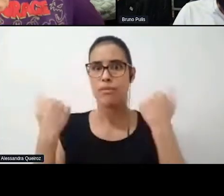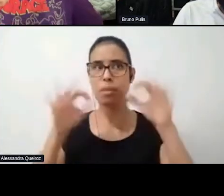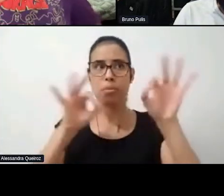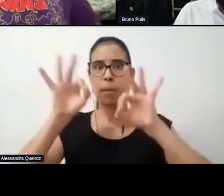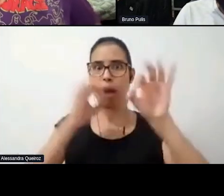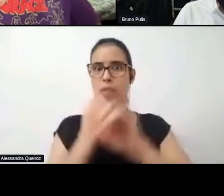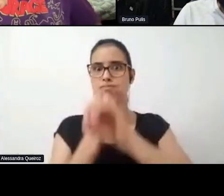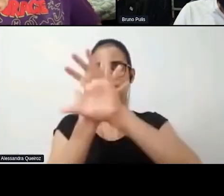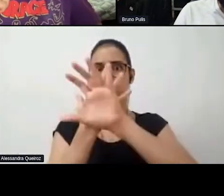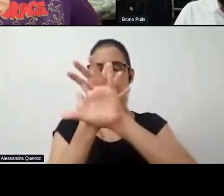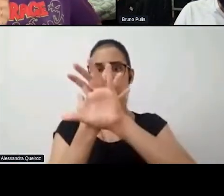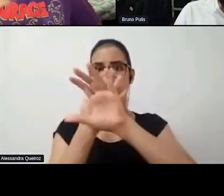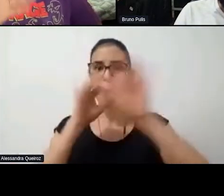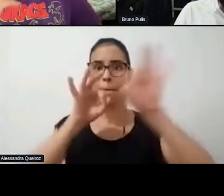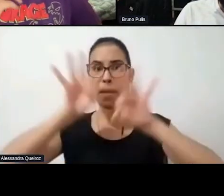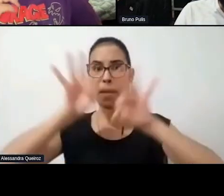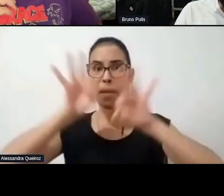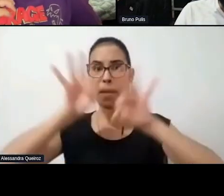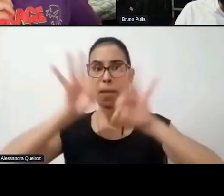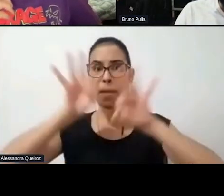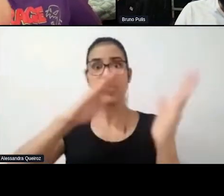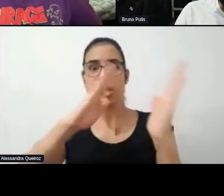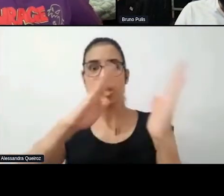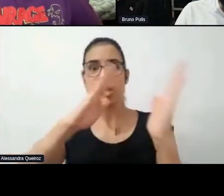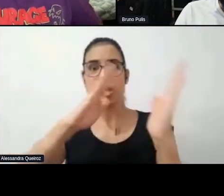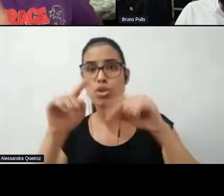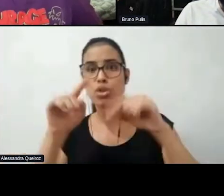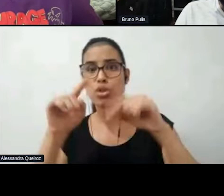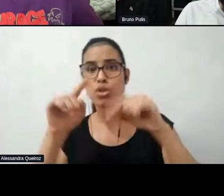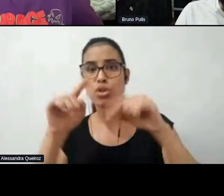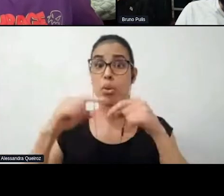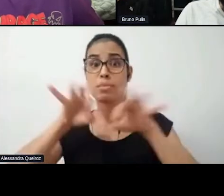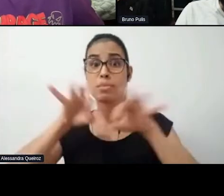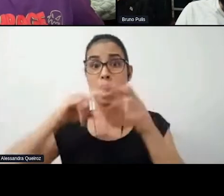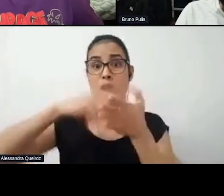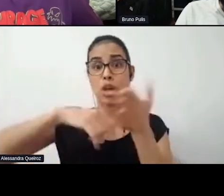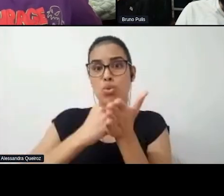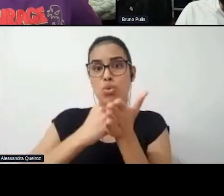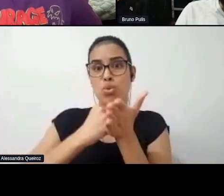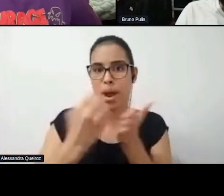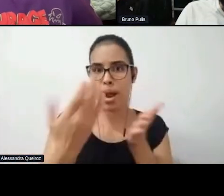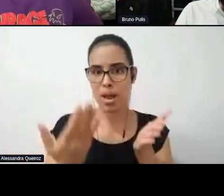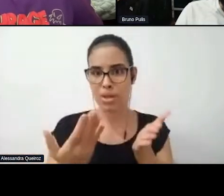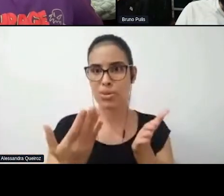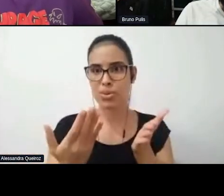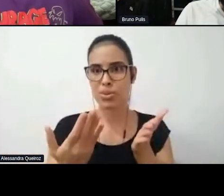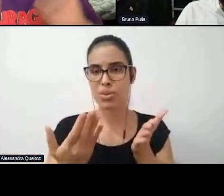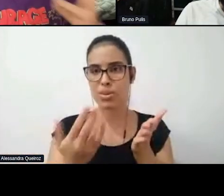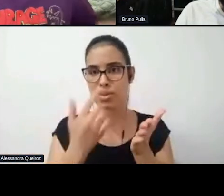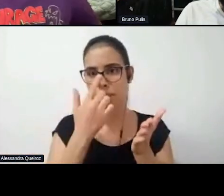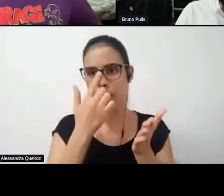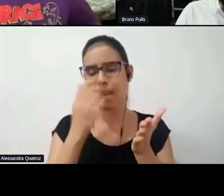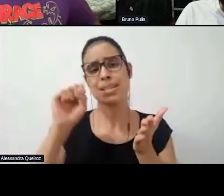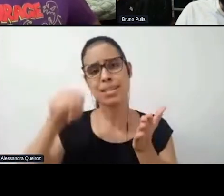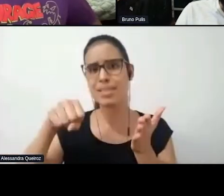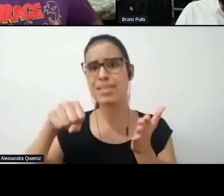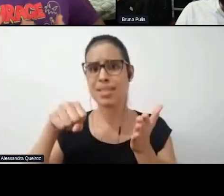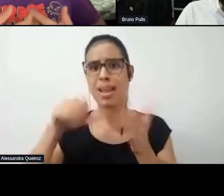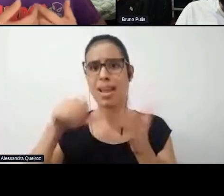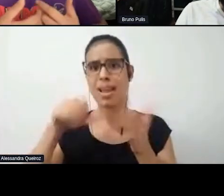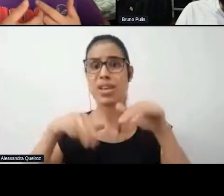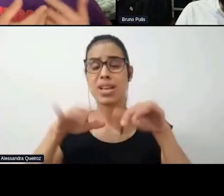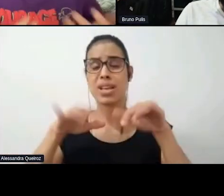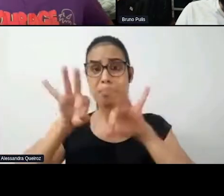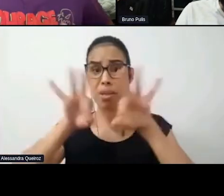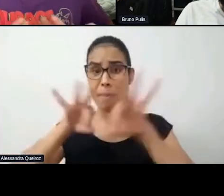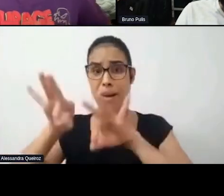documentação, por exemplo? Aqui a gente foi para os designers da WCAG extensa. A gente fez uma primeira versão de um checklist para o